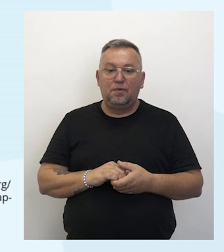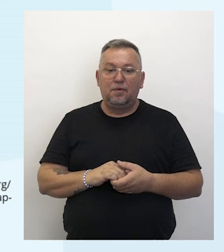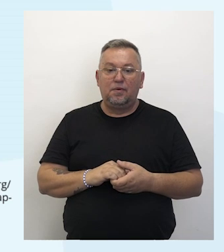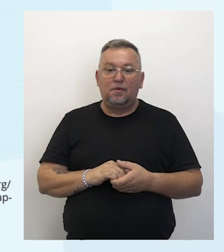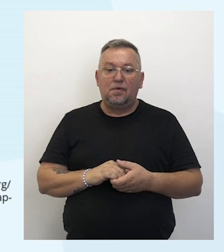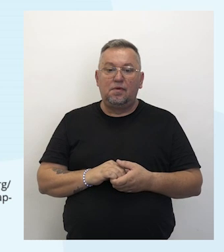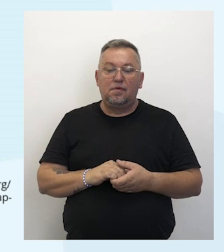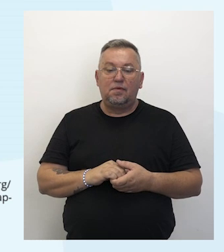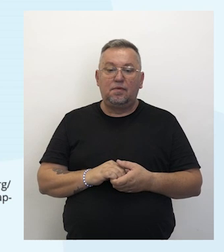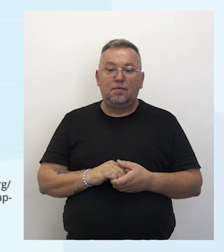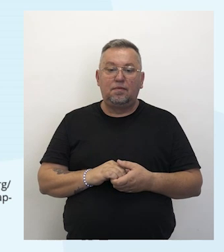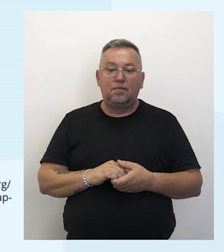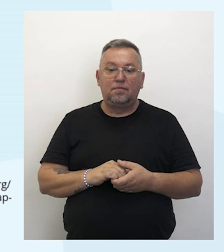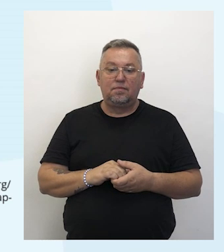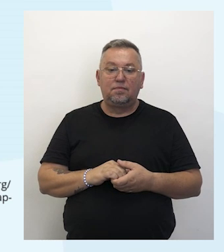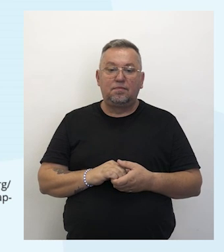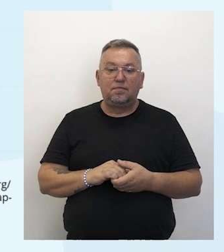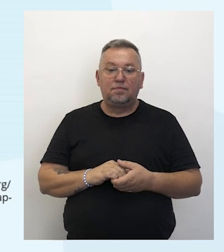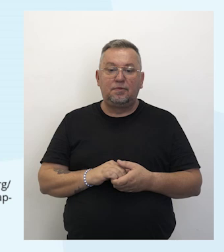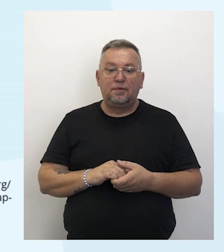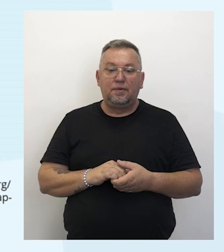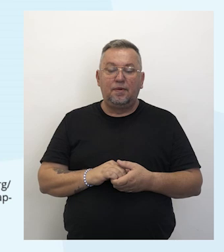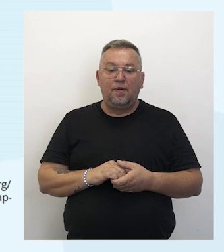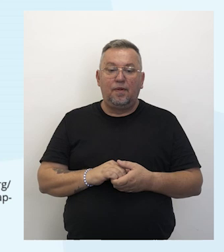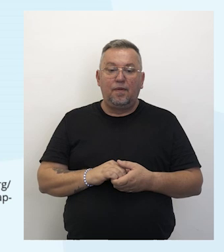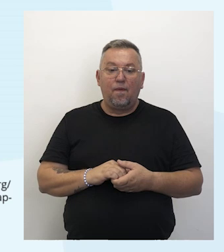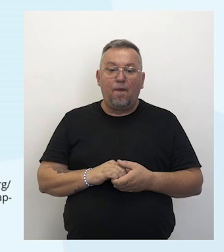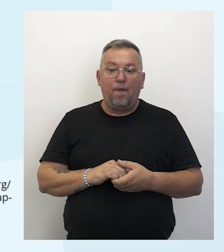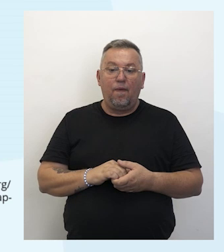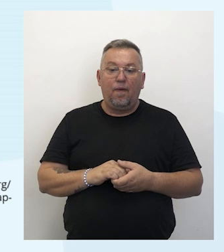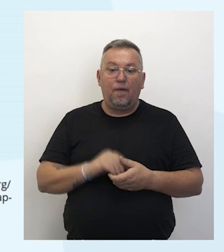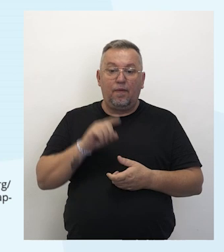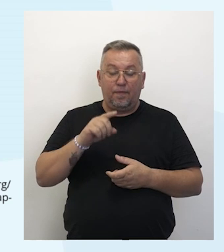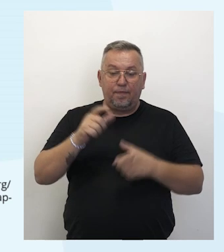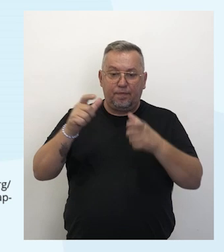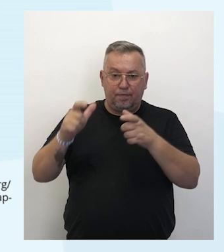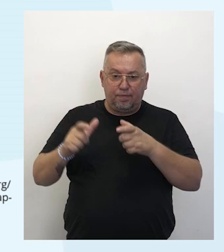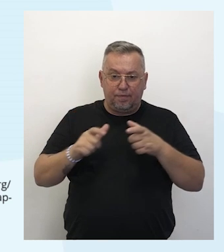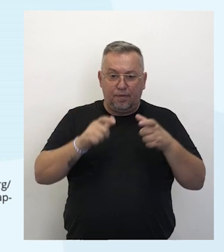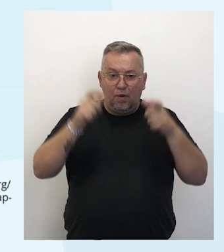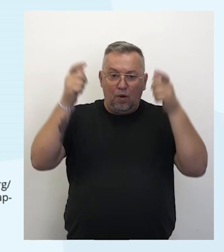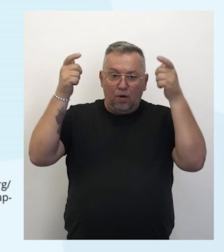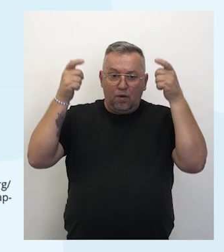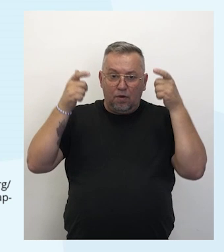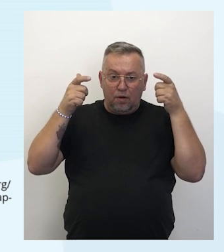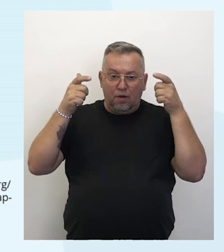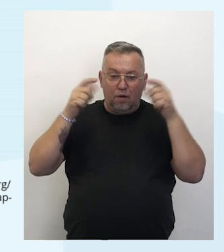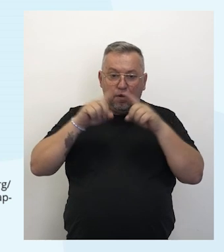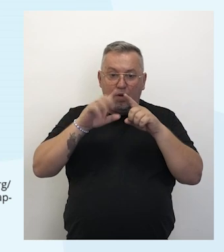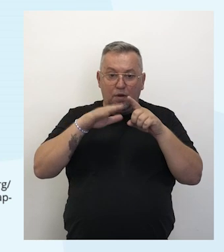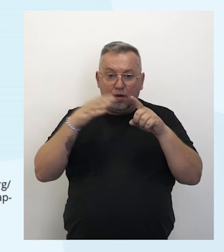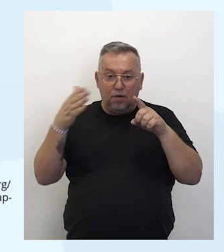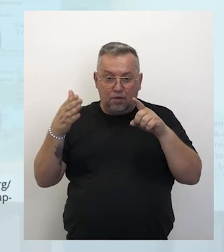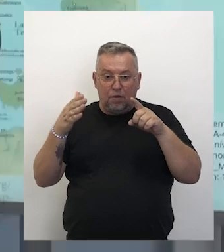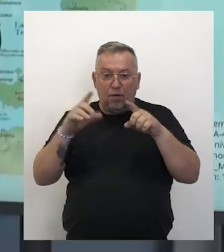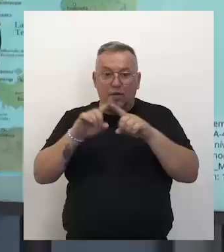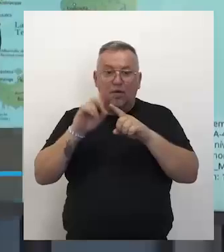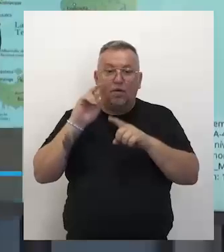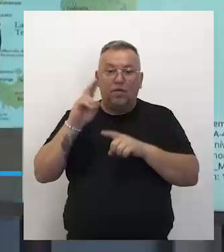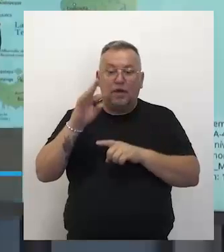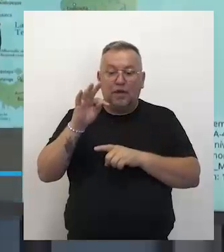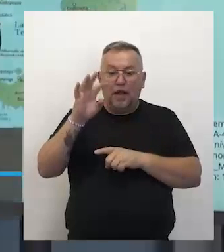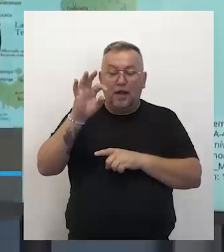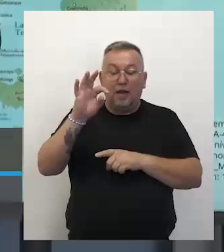então seguir a aula. E aí, nessa região do México, nesse lago que é o Lago Texcoco, nesse